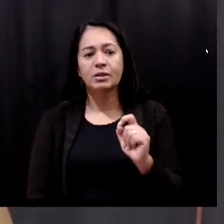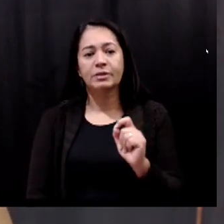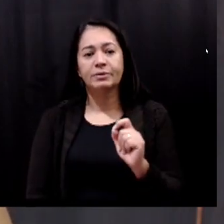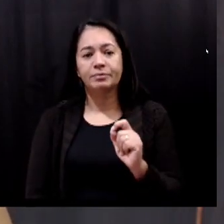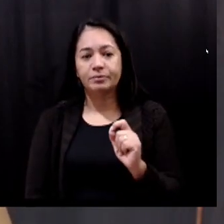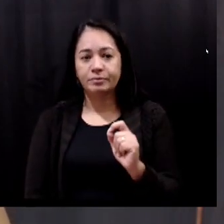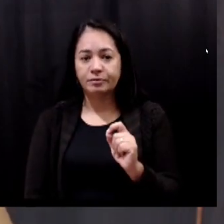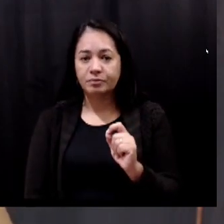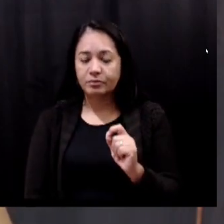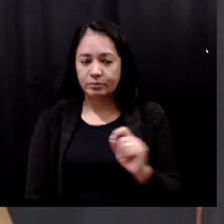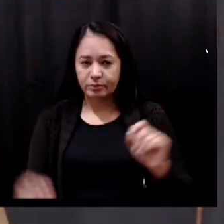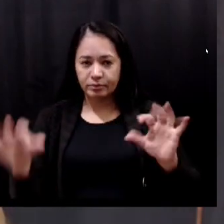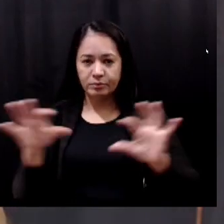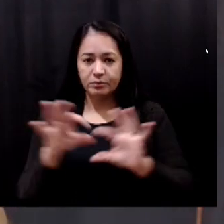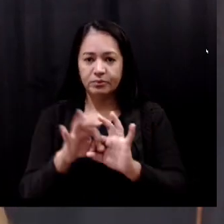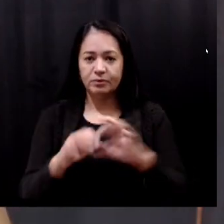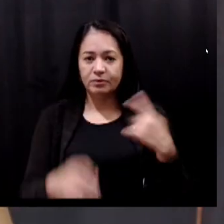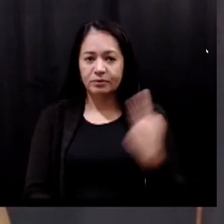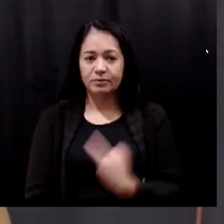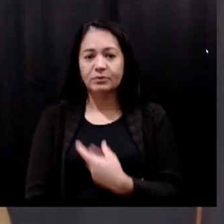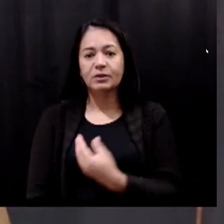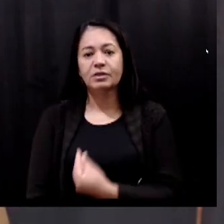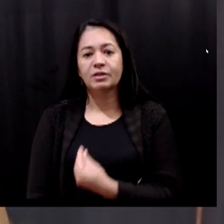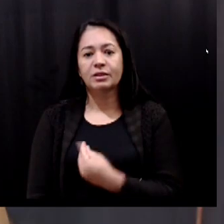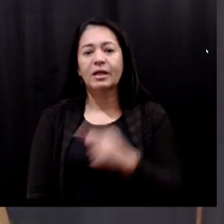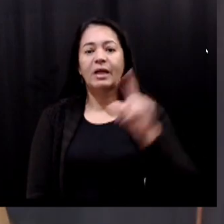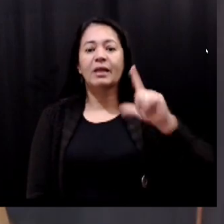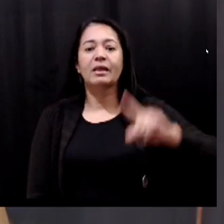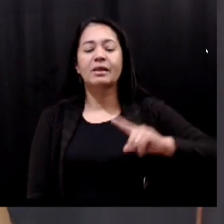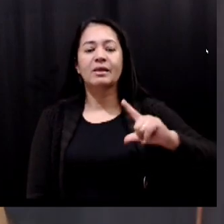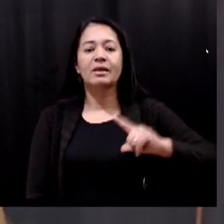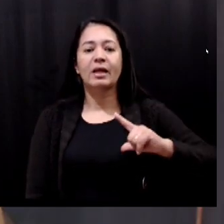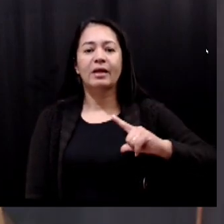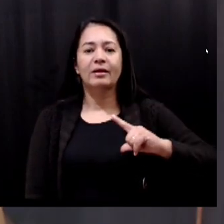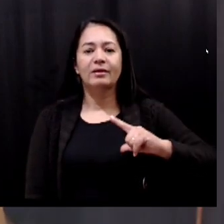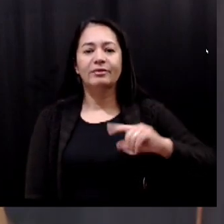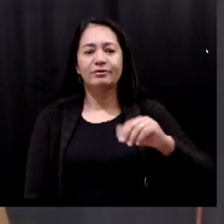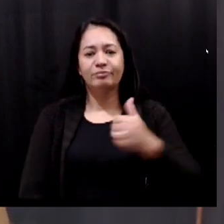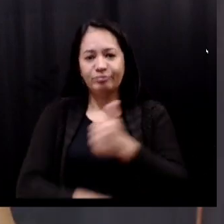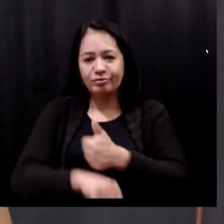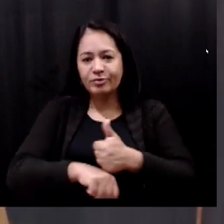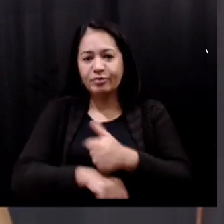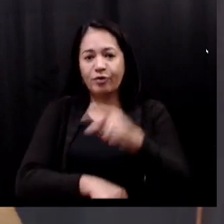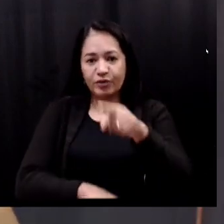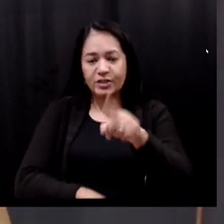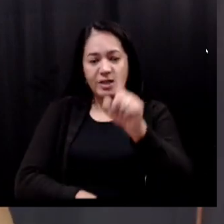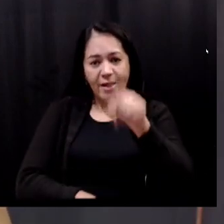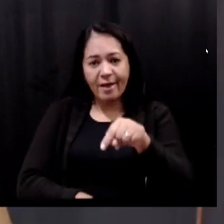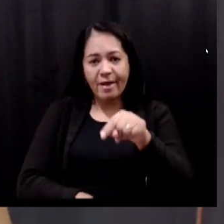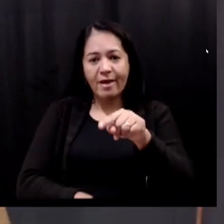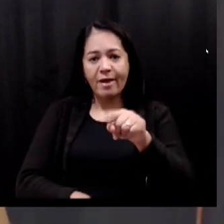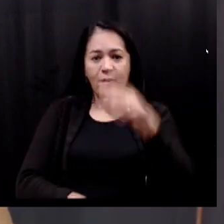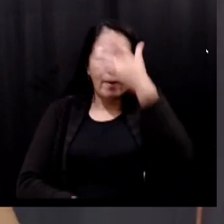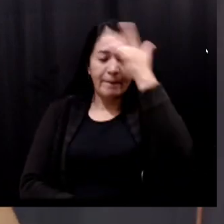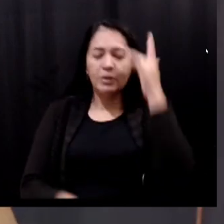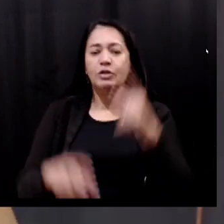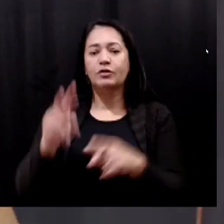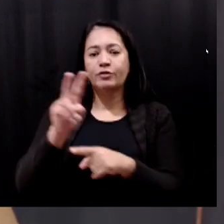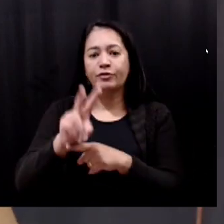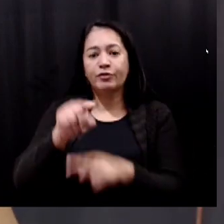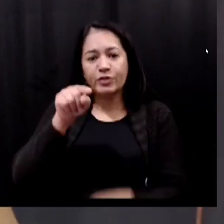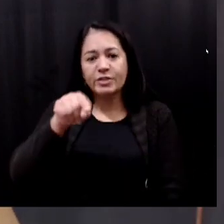entrelaçado à nossa existência, né? Ter uma função. Quando você é um cuidador, você tem uma função. A sua função é cuidar,